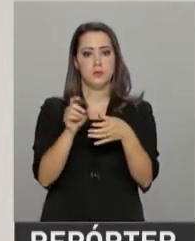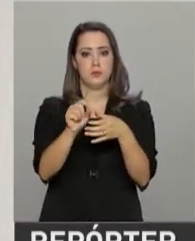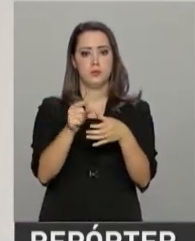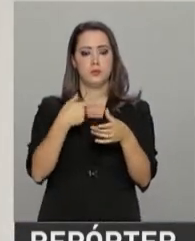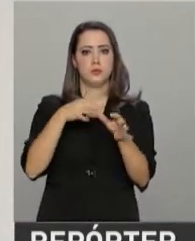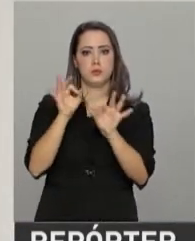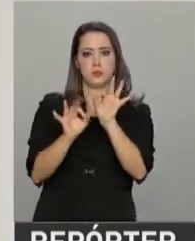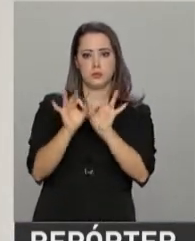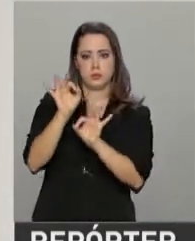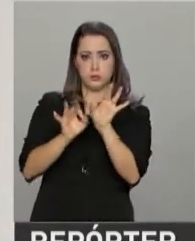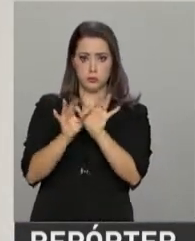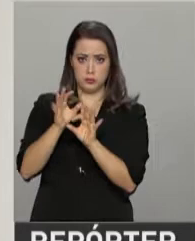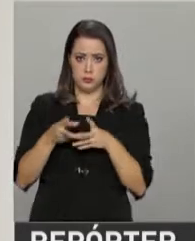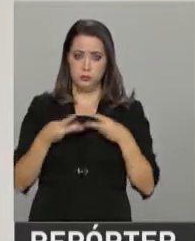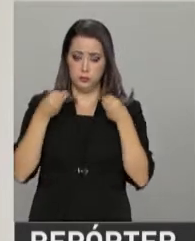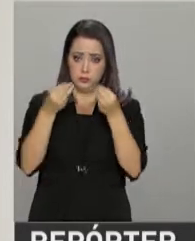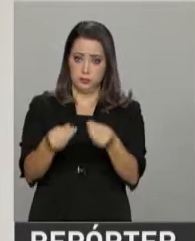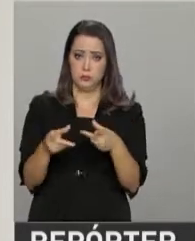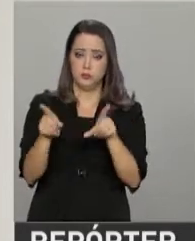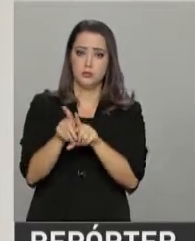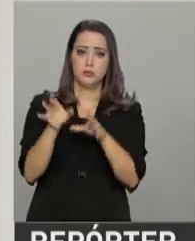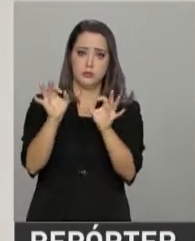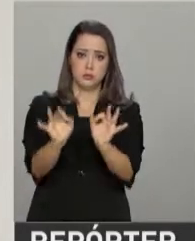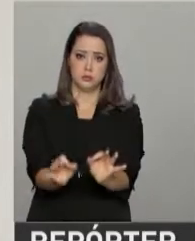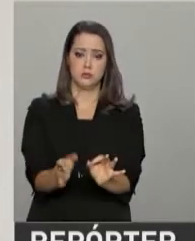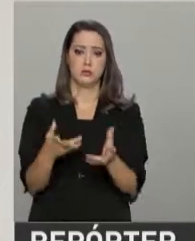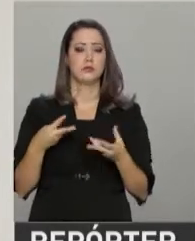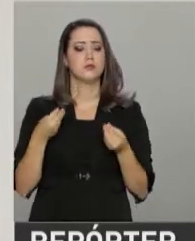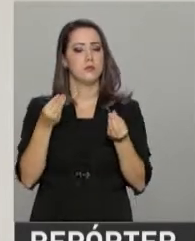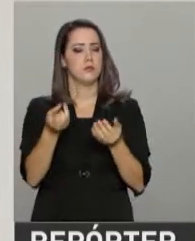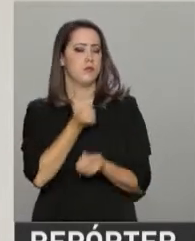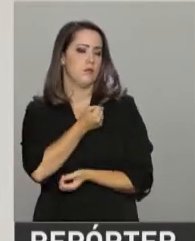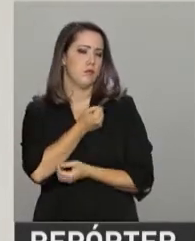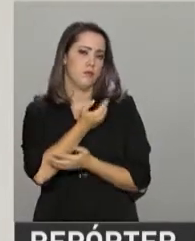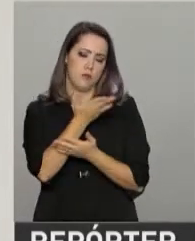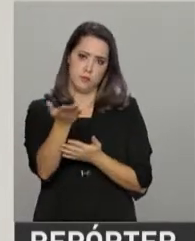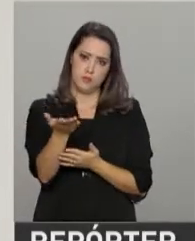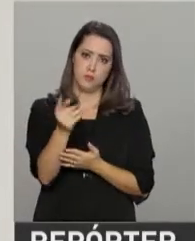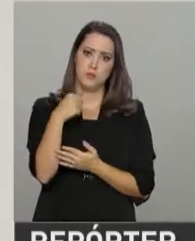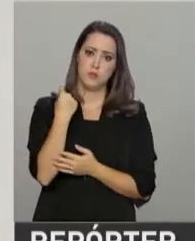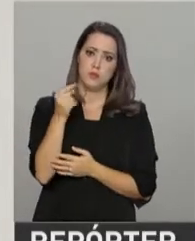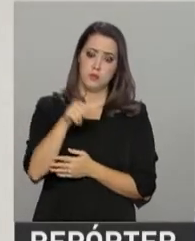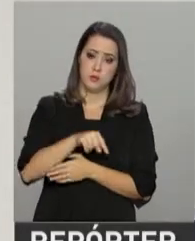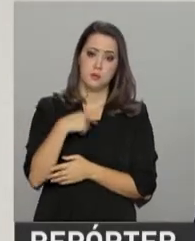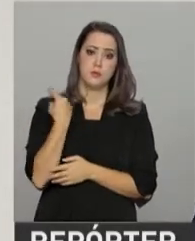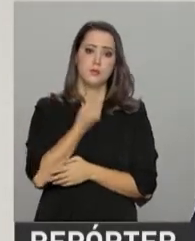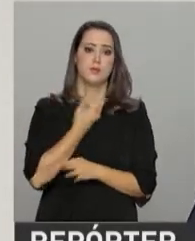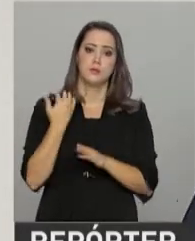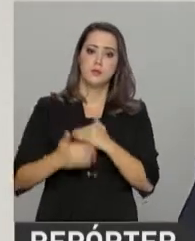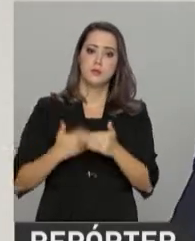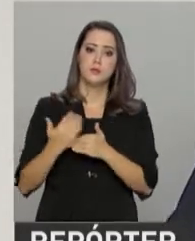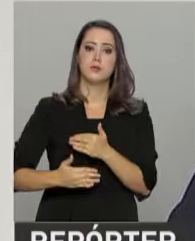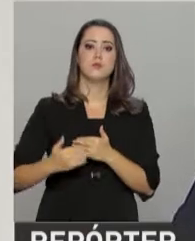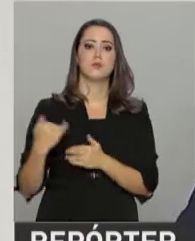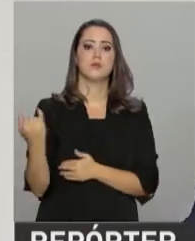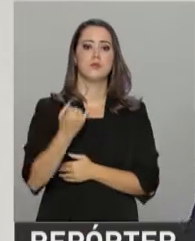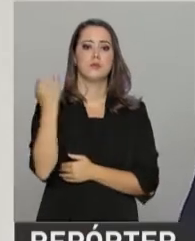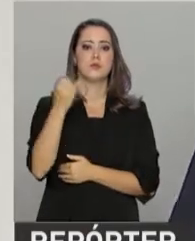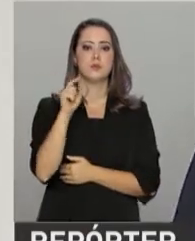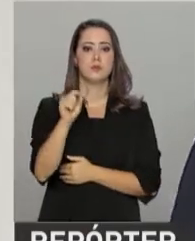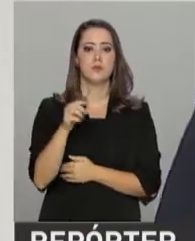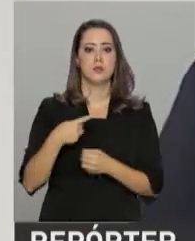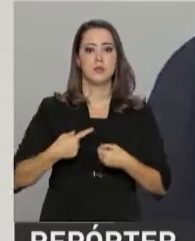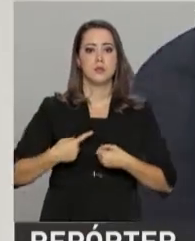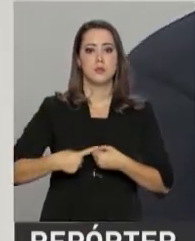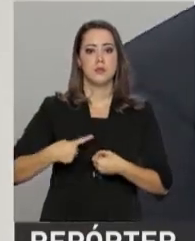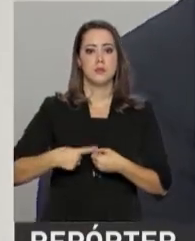poder é também dá esta garantia e só para dar um dado presidente aqui a gente faz um avanço importantíssimo para os